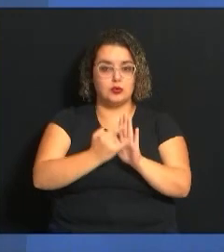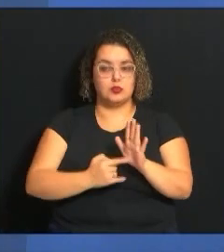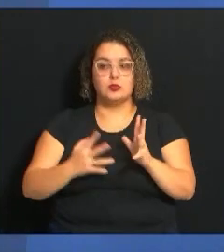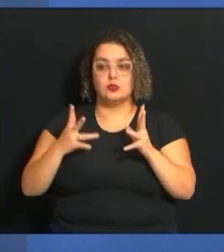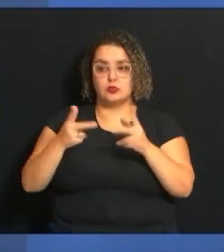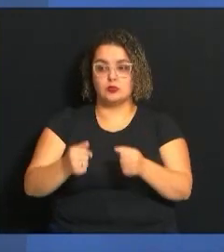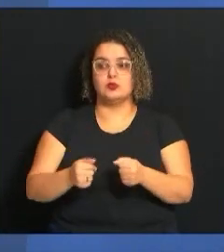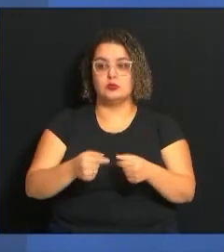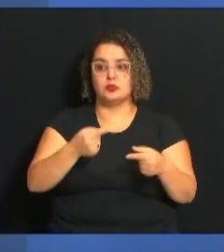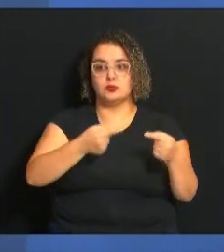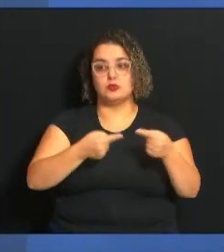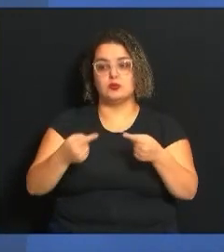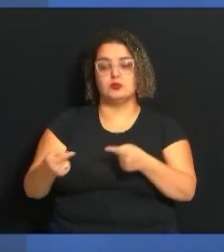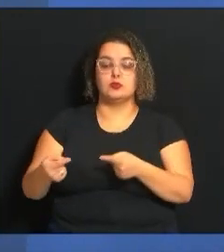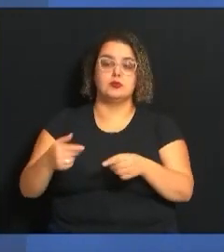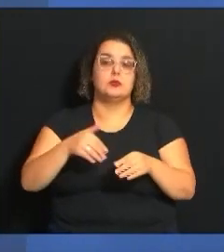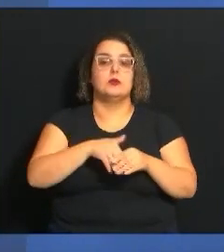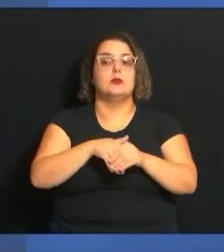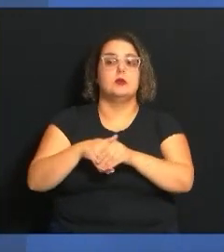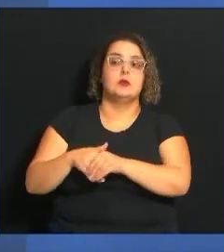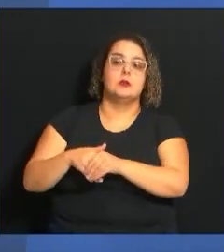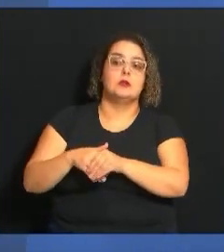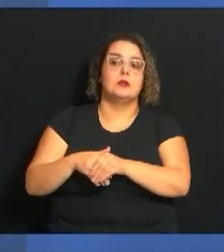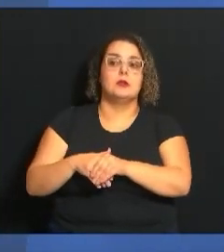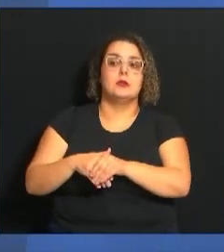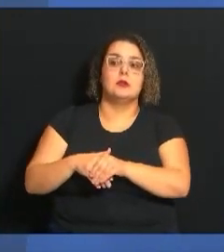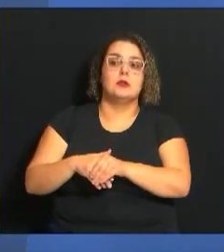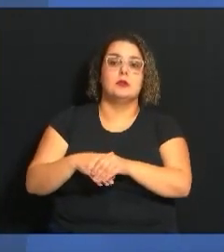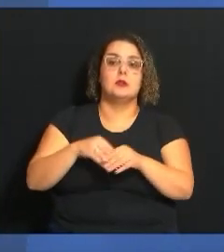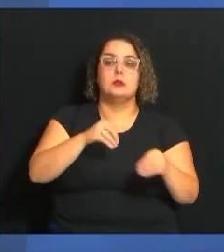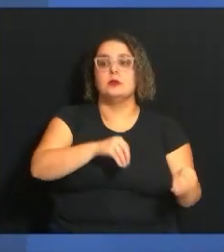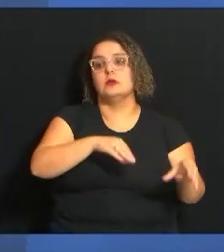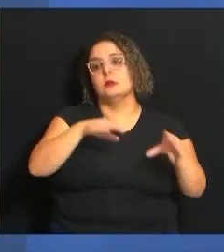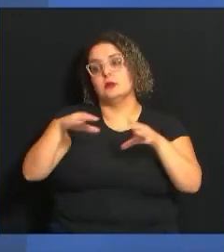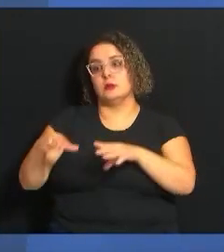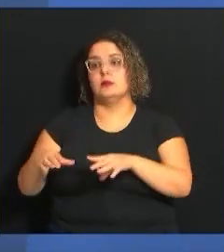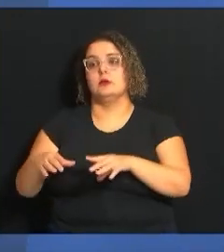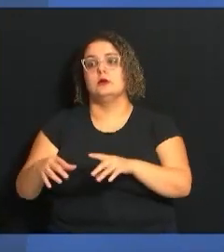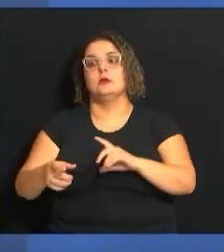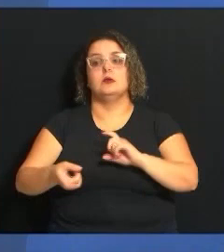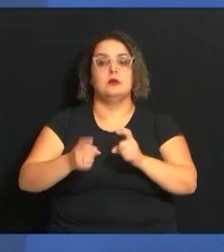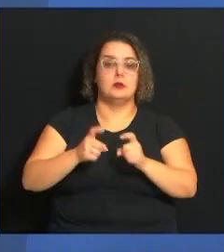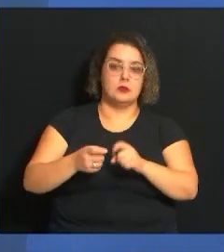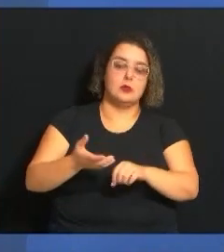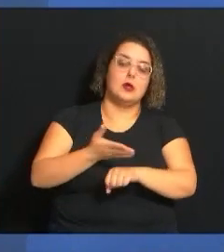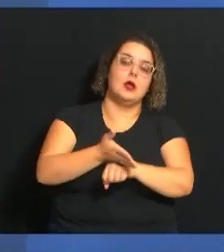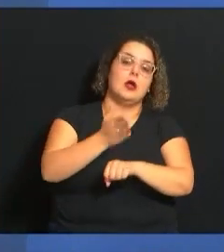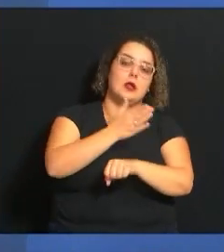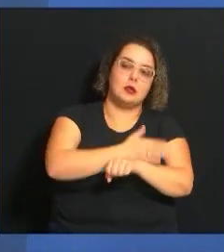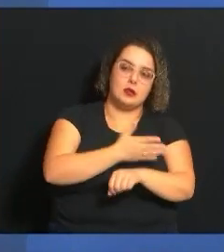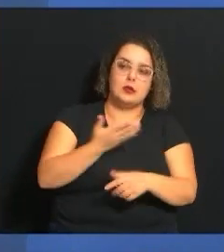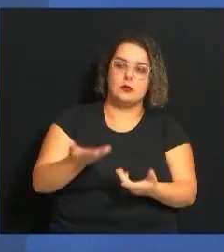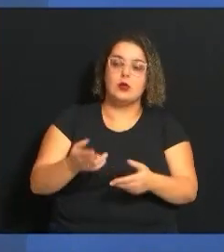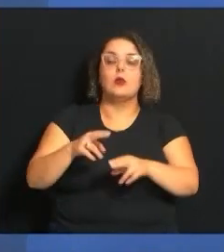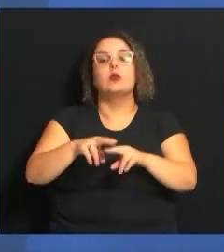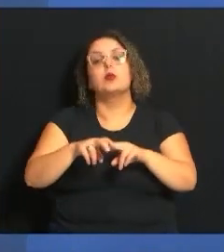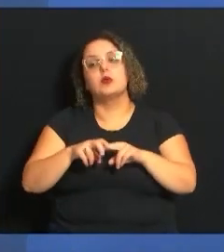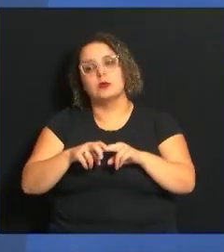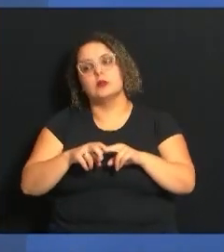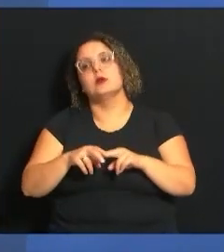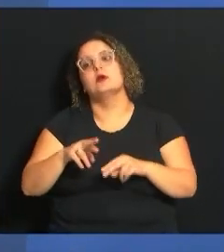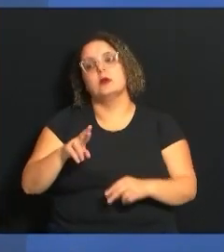ser discutidos e votados naquela sessão de matérias adiadas da reunião anterior. Então, por isso que a